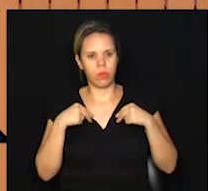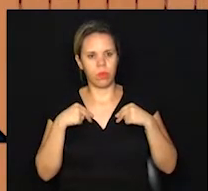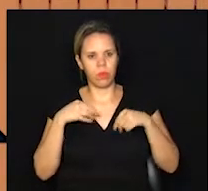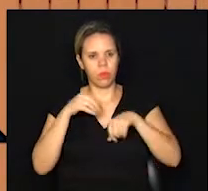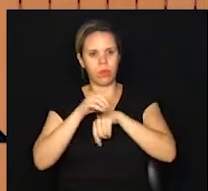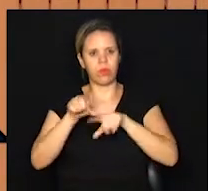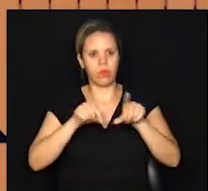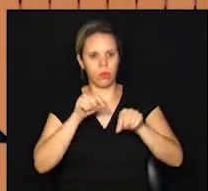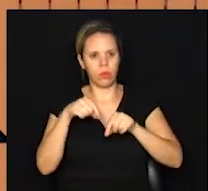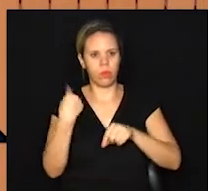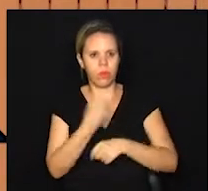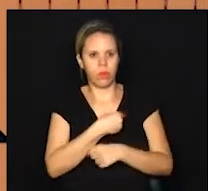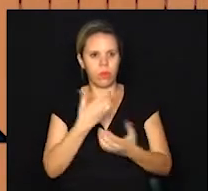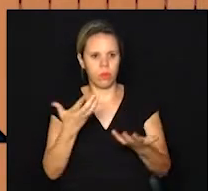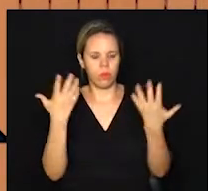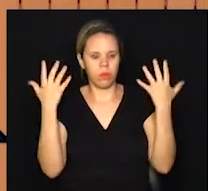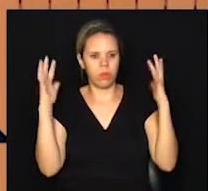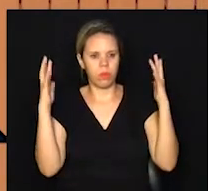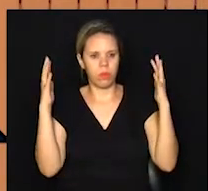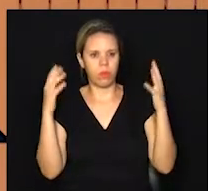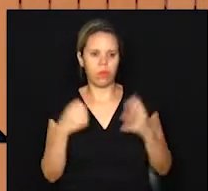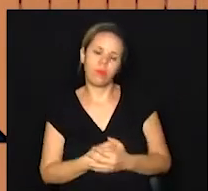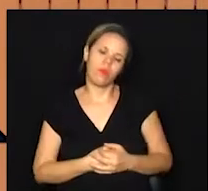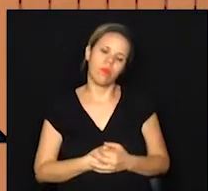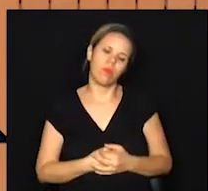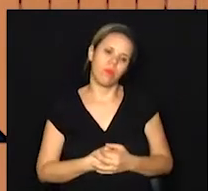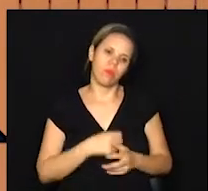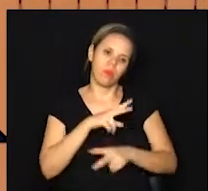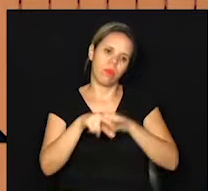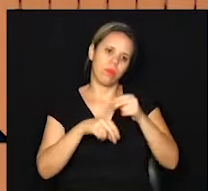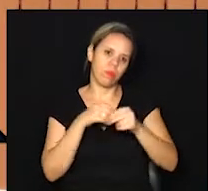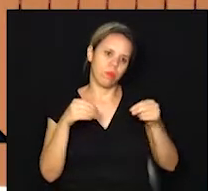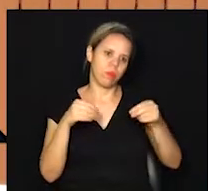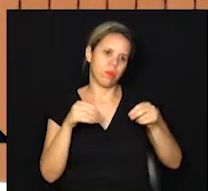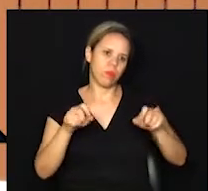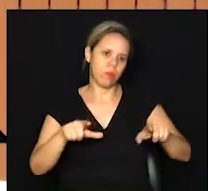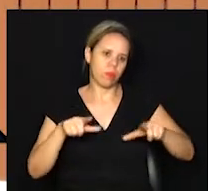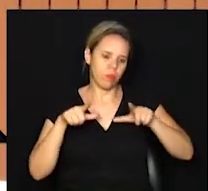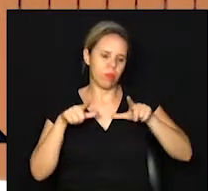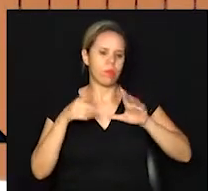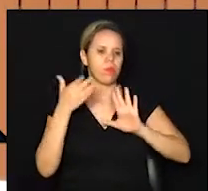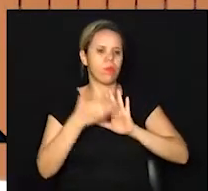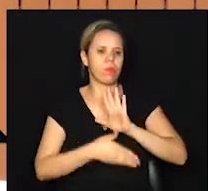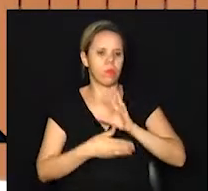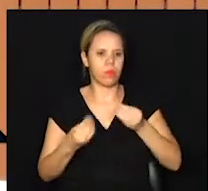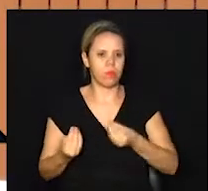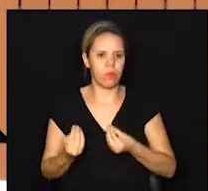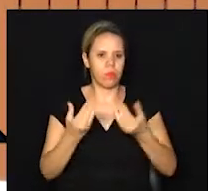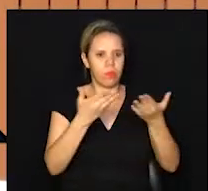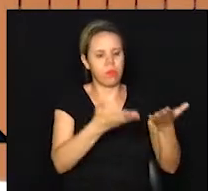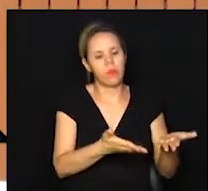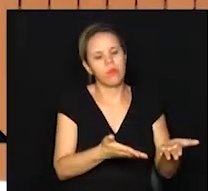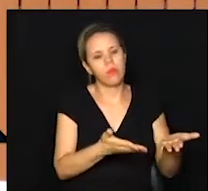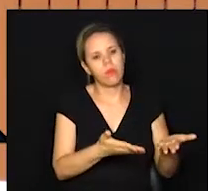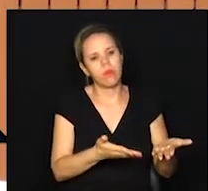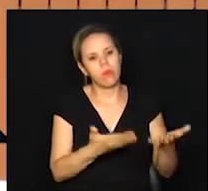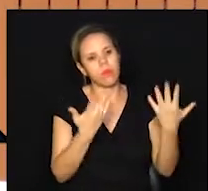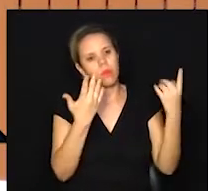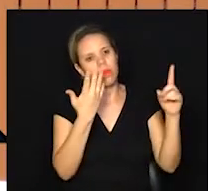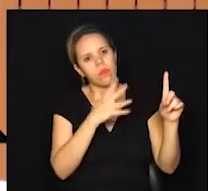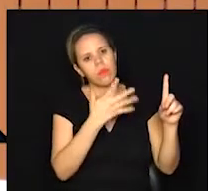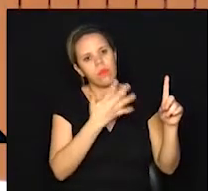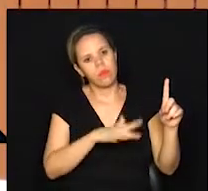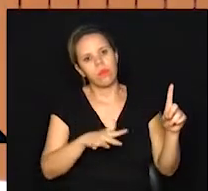e nós queremos parabenizá-lo. Essa medalha ela será entregue em homenagem a dia